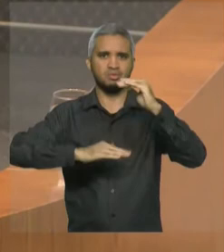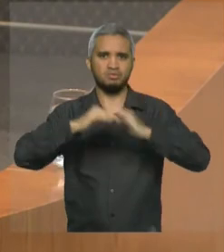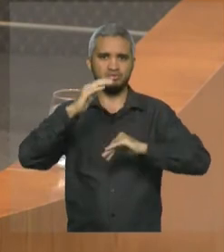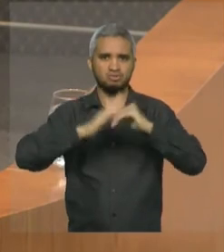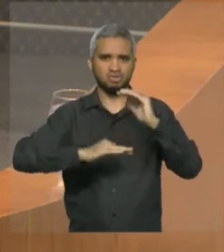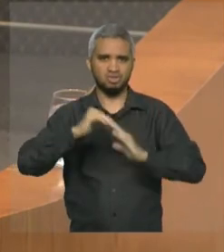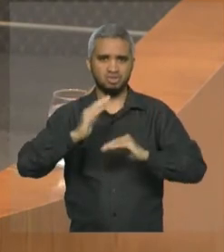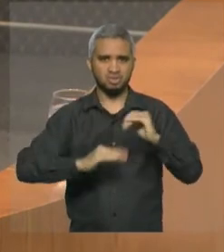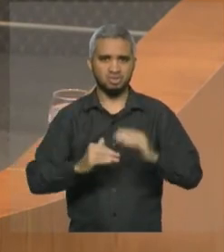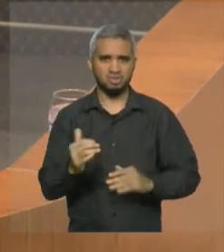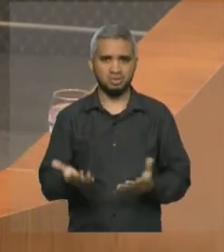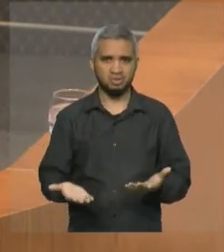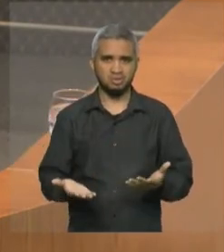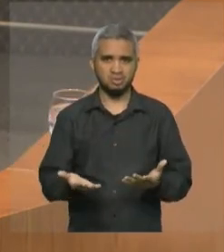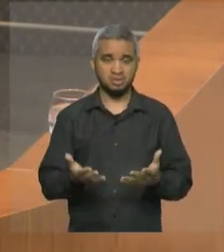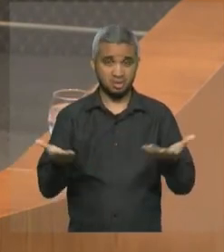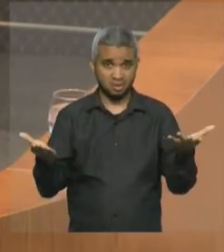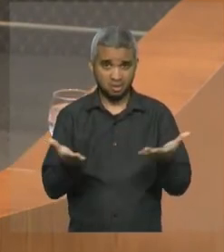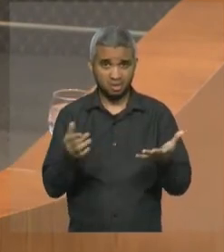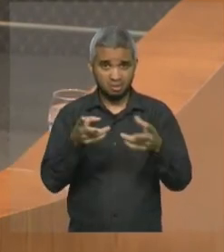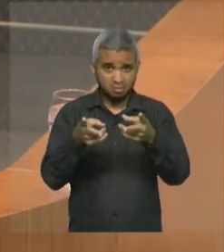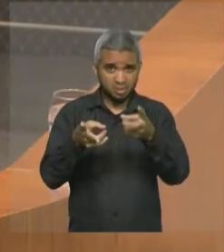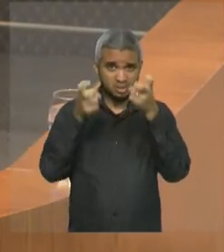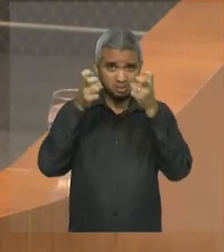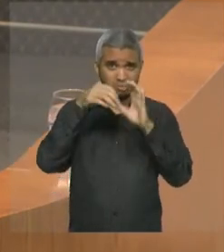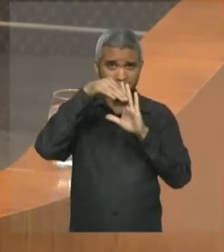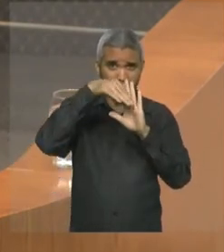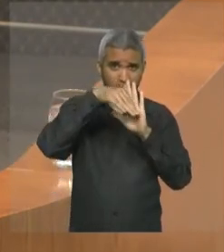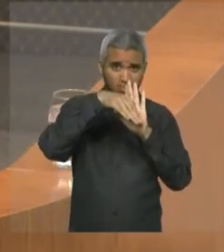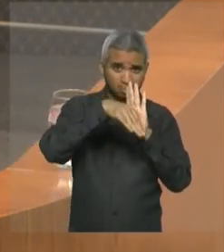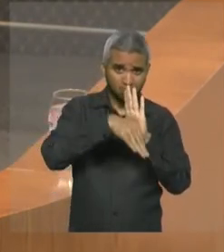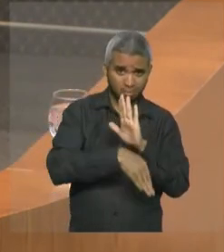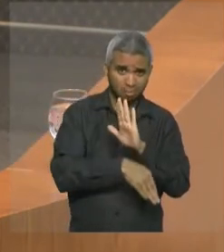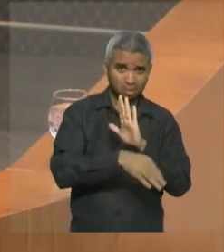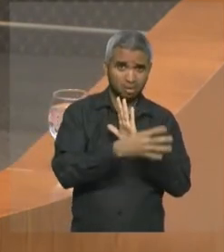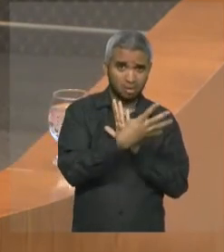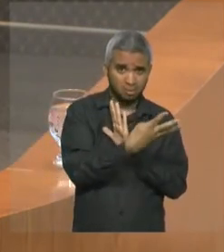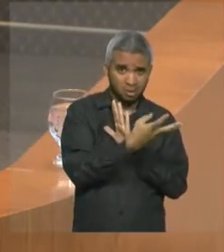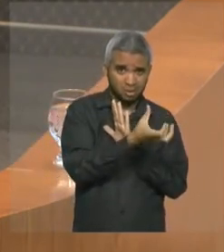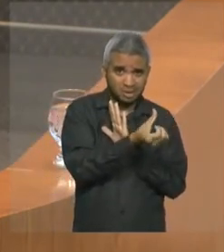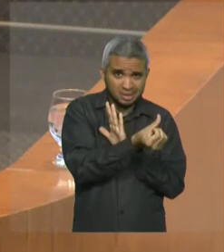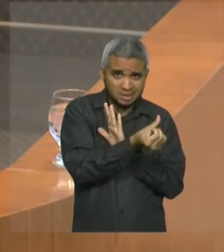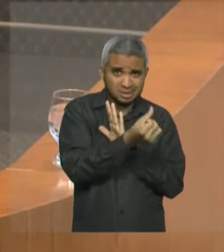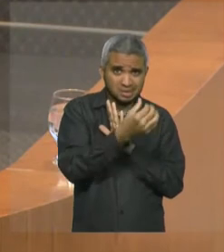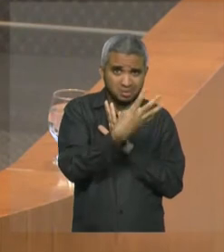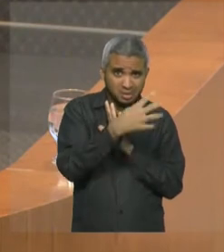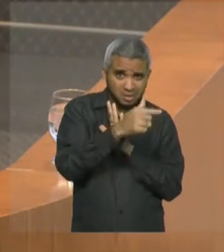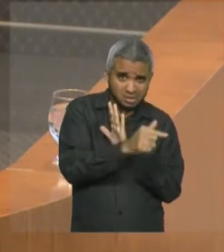o governo está diminuindo. 46, 47 para 60. Começa a cair.